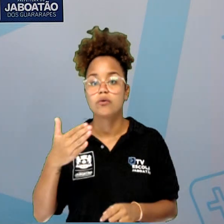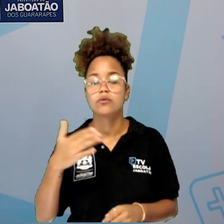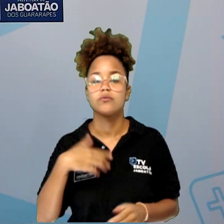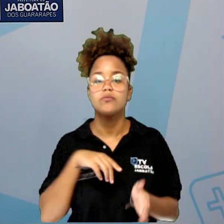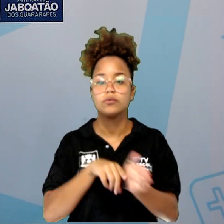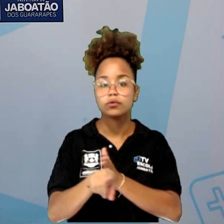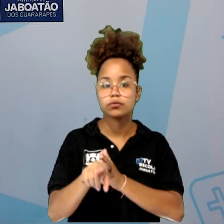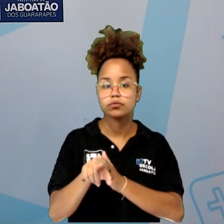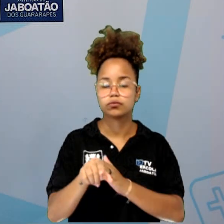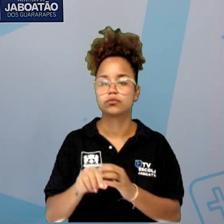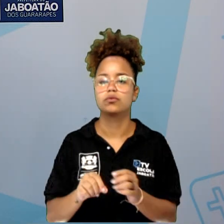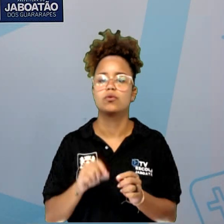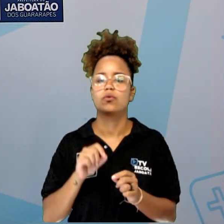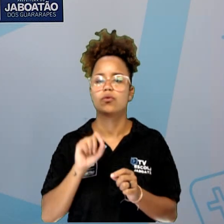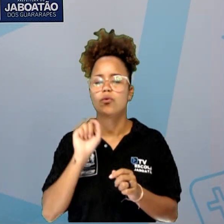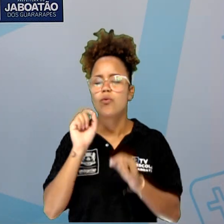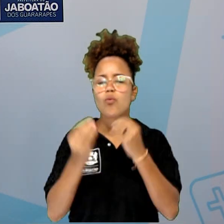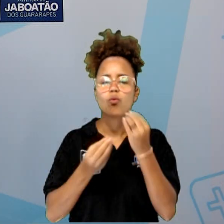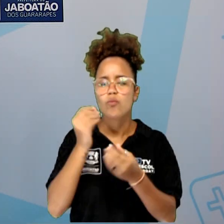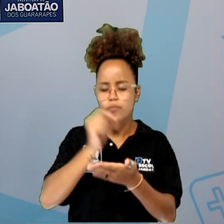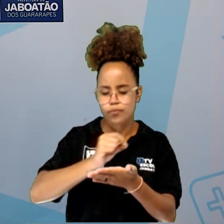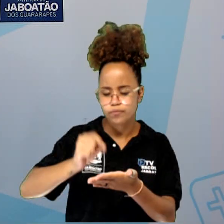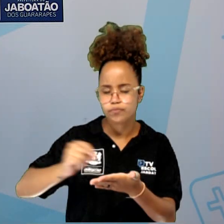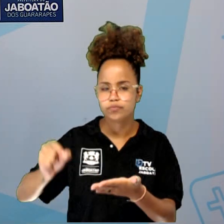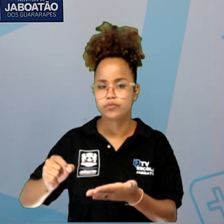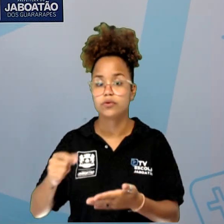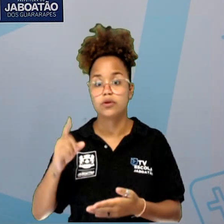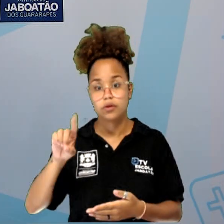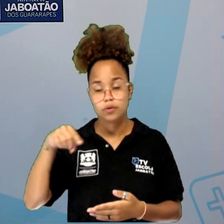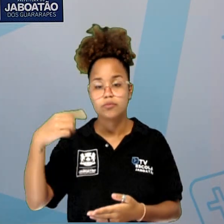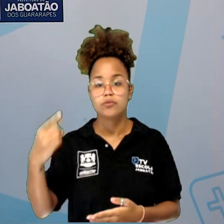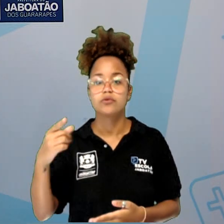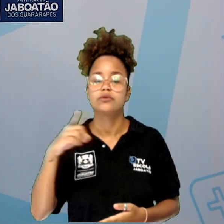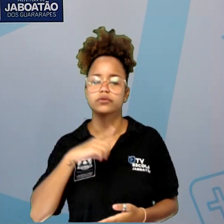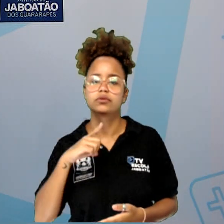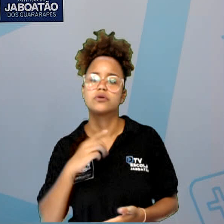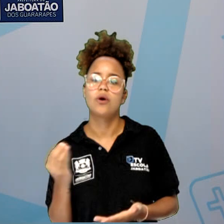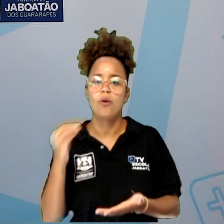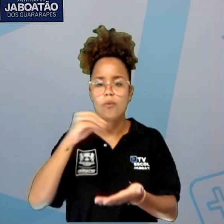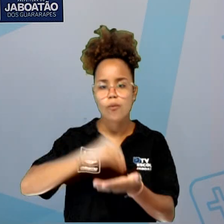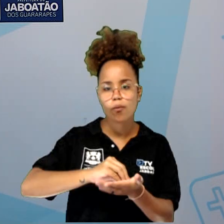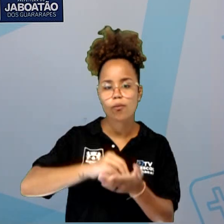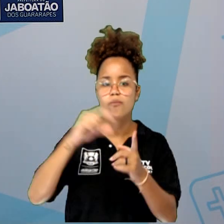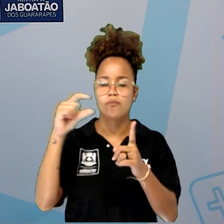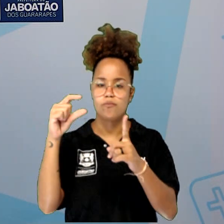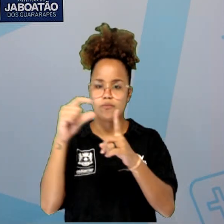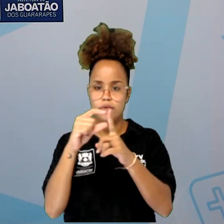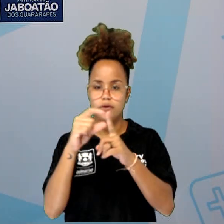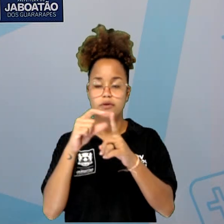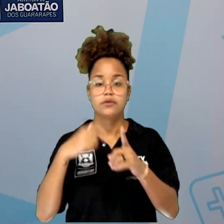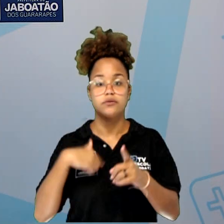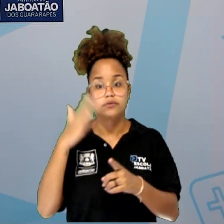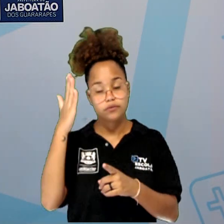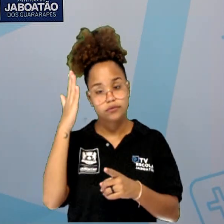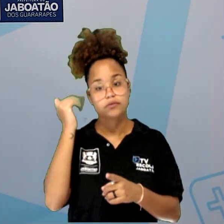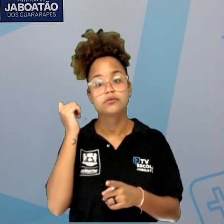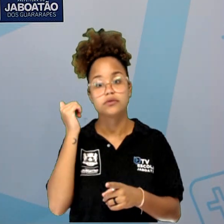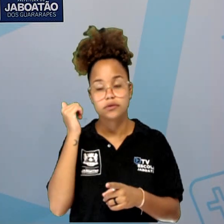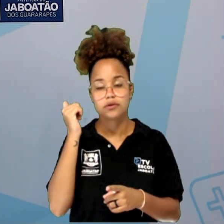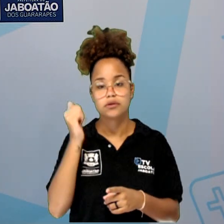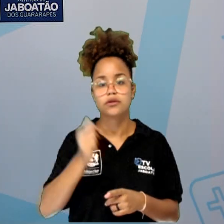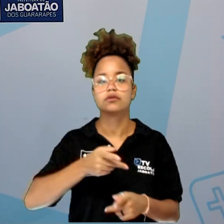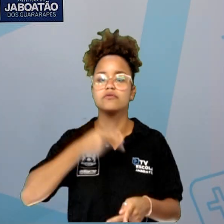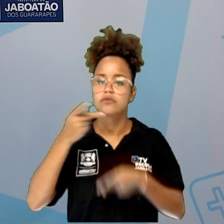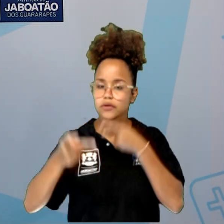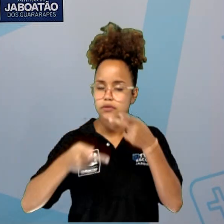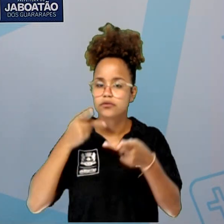you spell, logo após How do you spell, eu coloco a palavra que eu sei falar